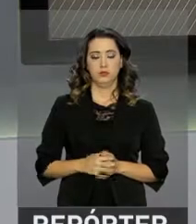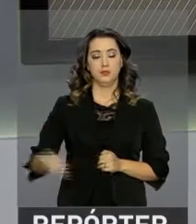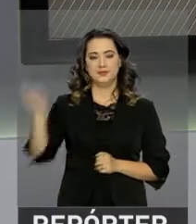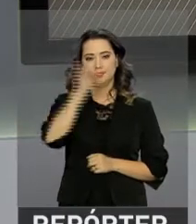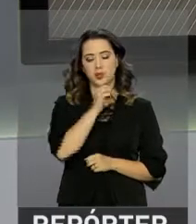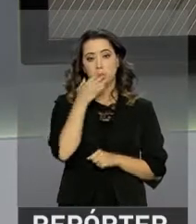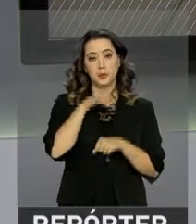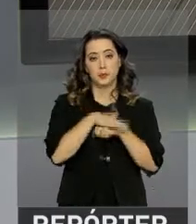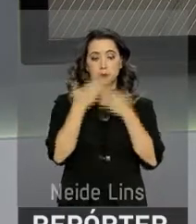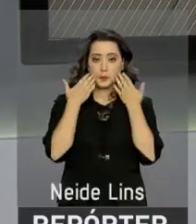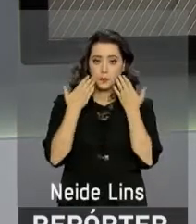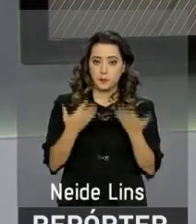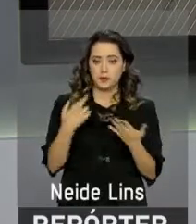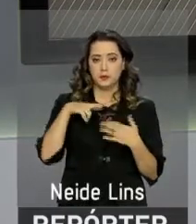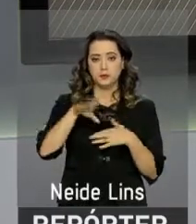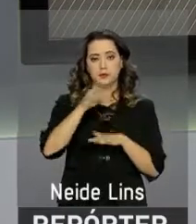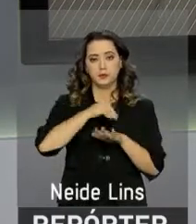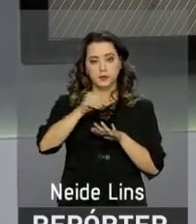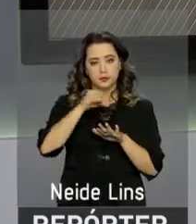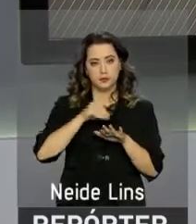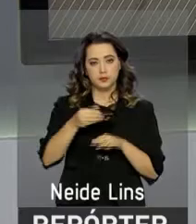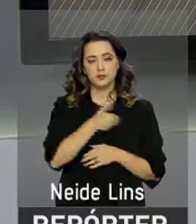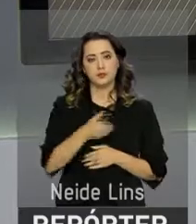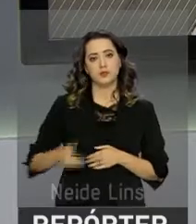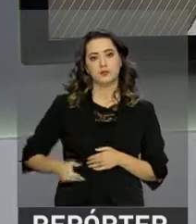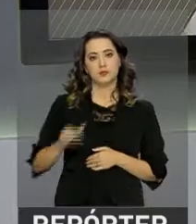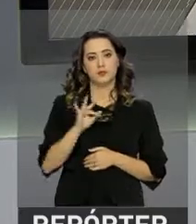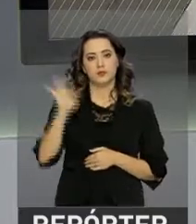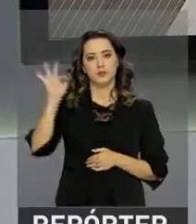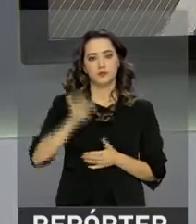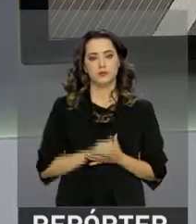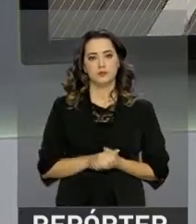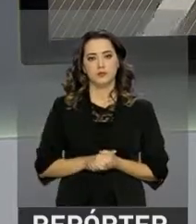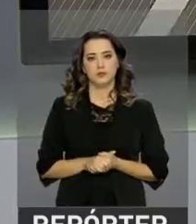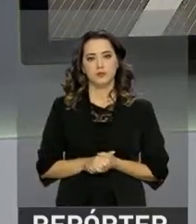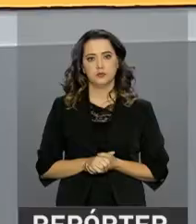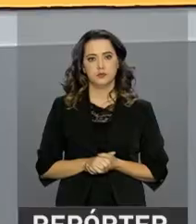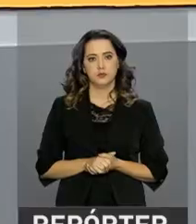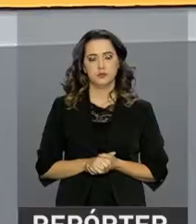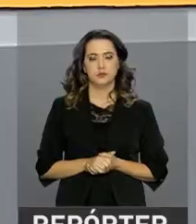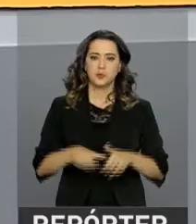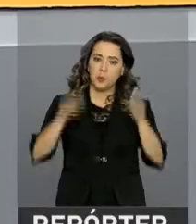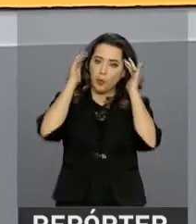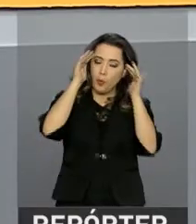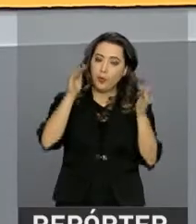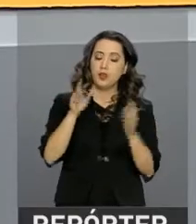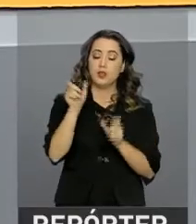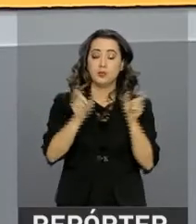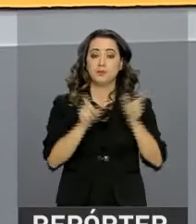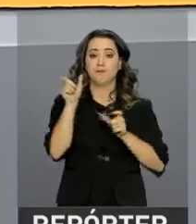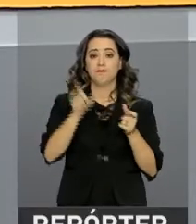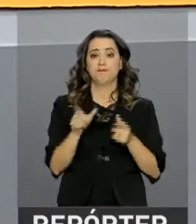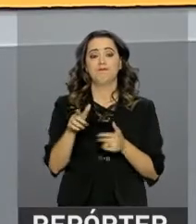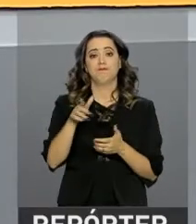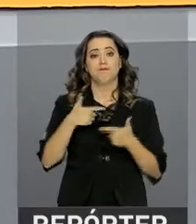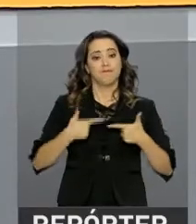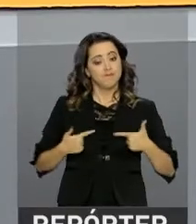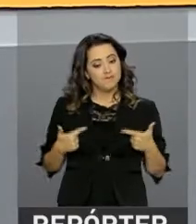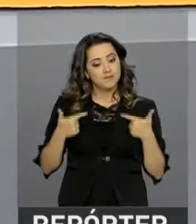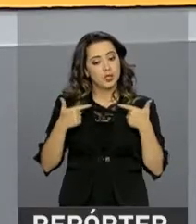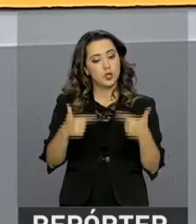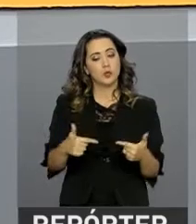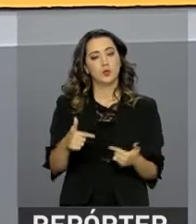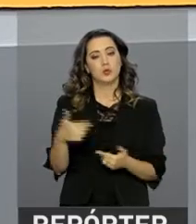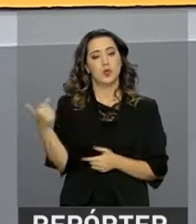Olá, boa noite. Está no ar o Repórter NBR com as notícias do governo federal. Uma homenagem aos brasileiros que lutaram na